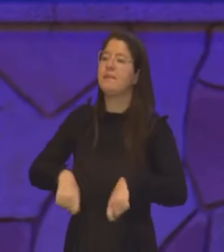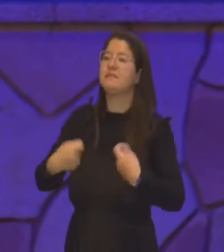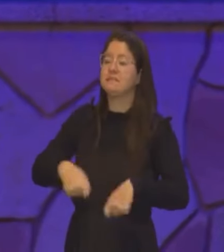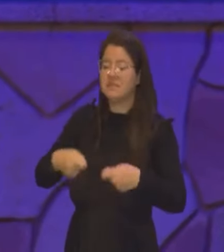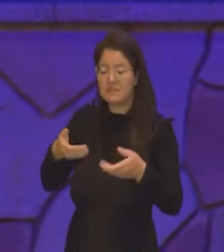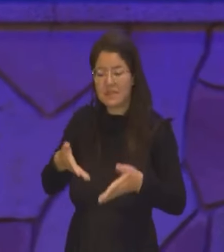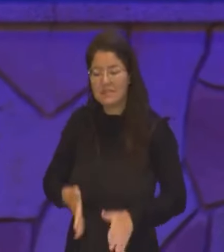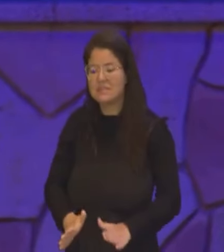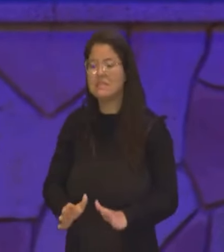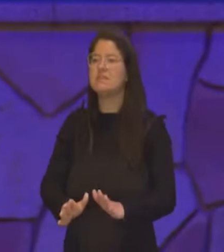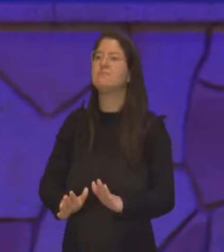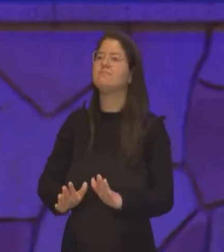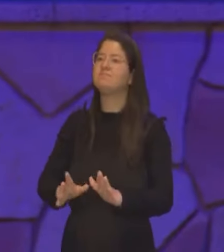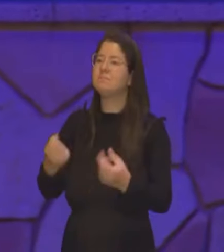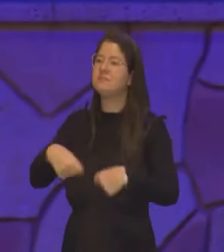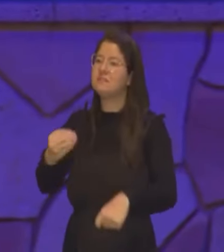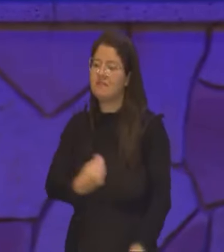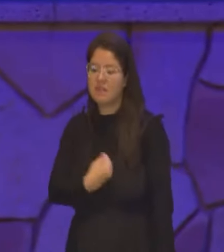do alto,